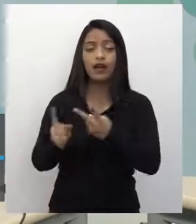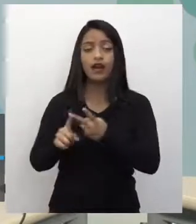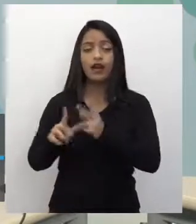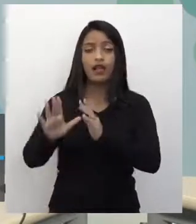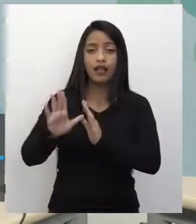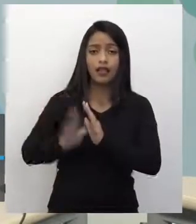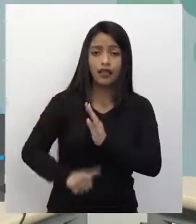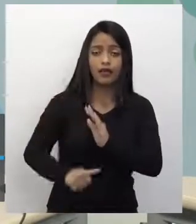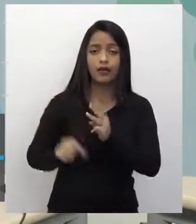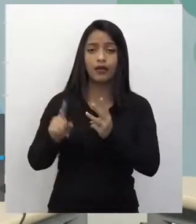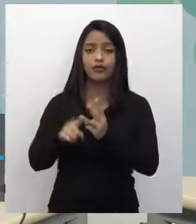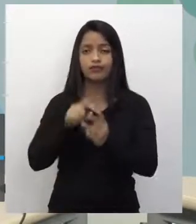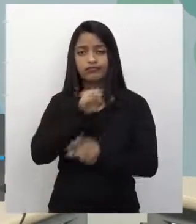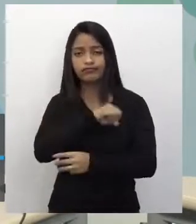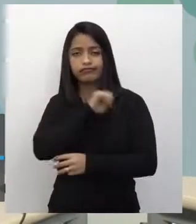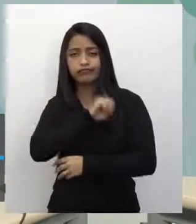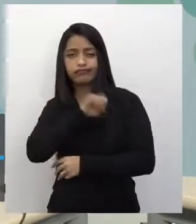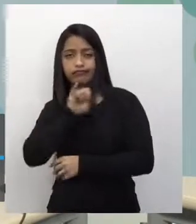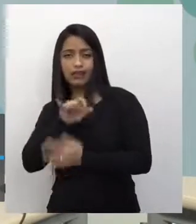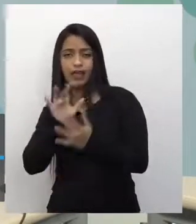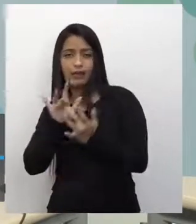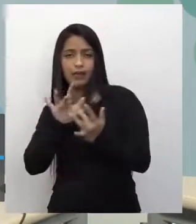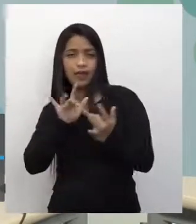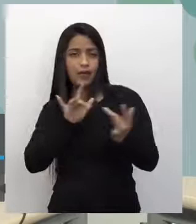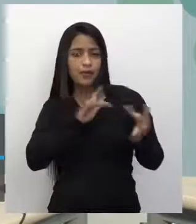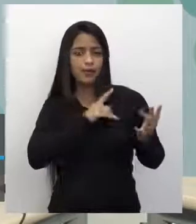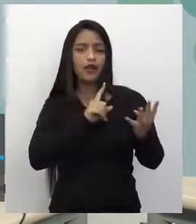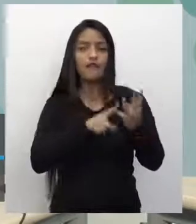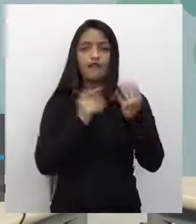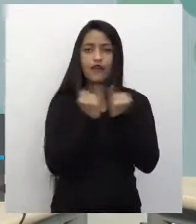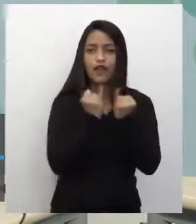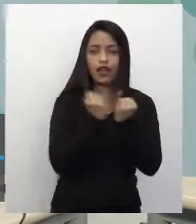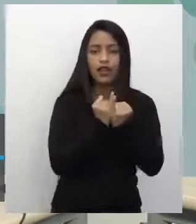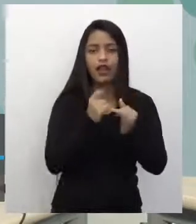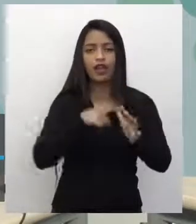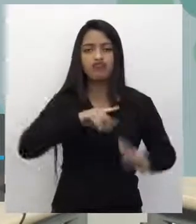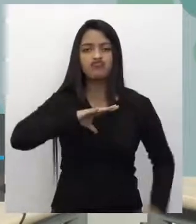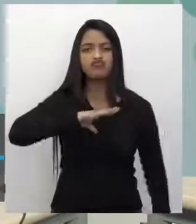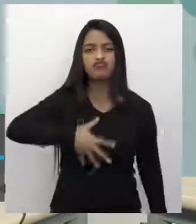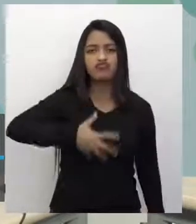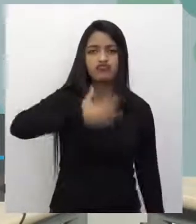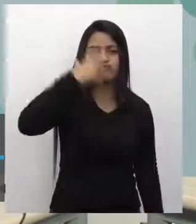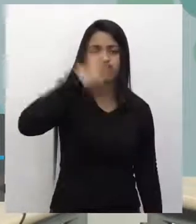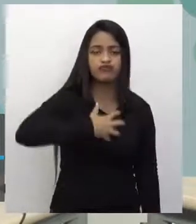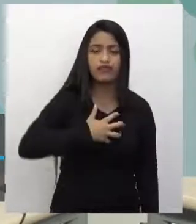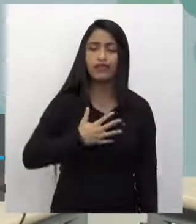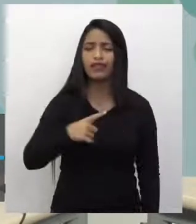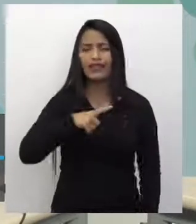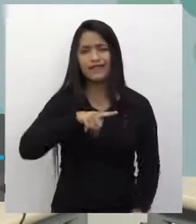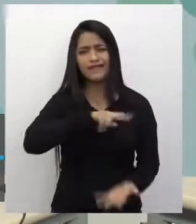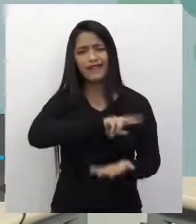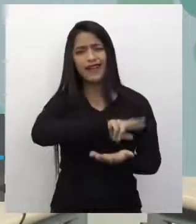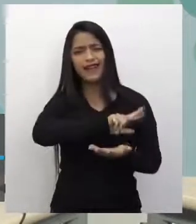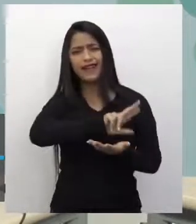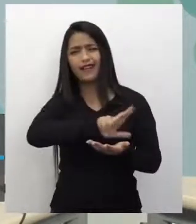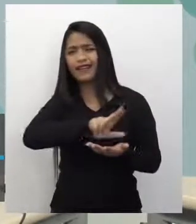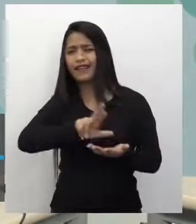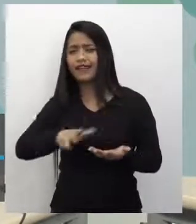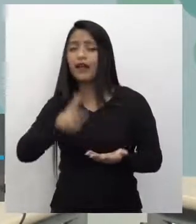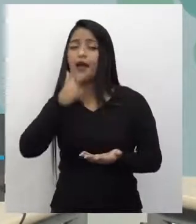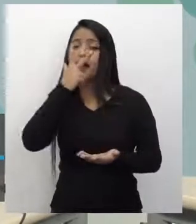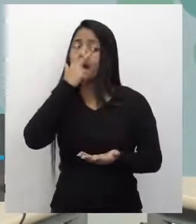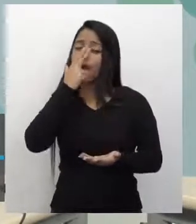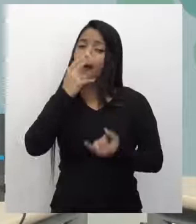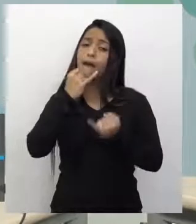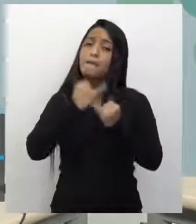o namorador, o fofoqueiro, o valentão. Então, era uma comédia de tipos, muito parecida até com os moldes que a